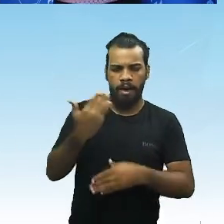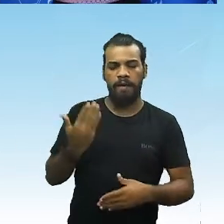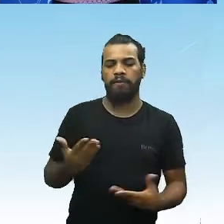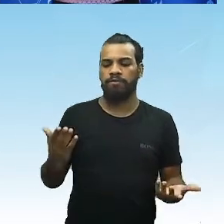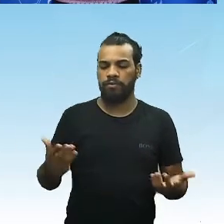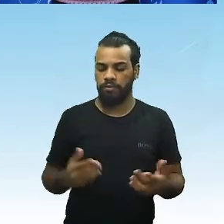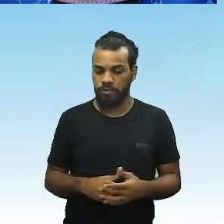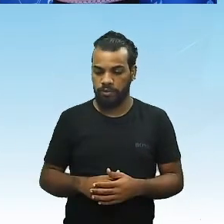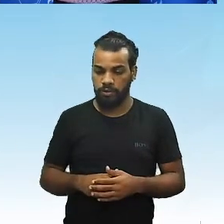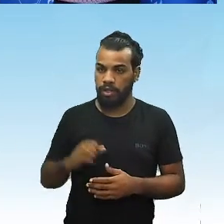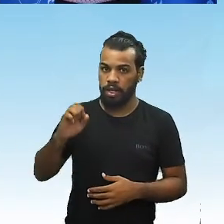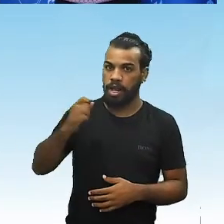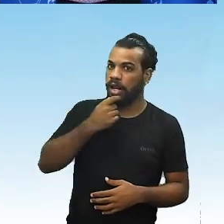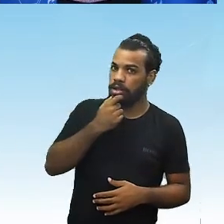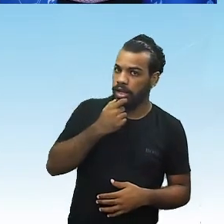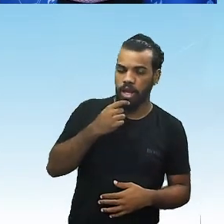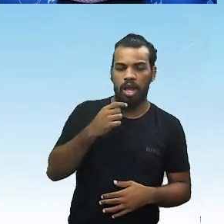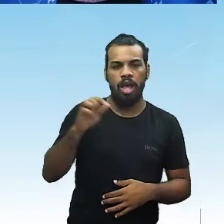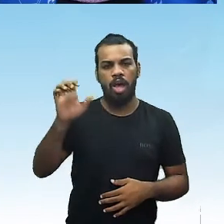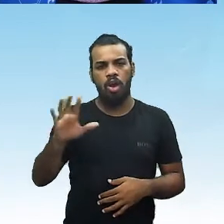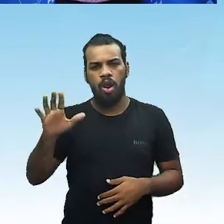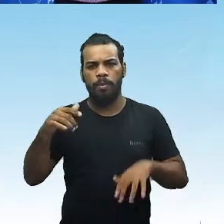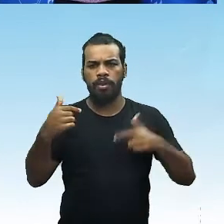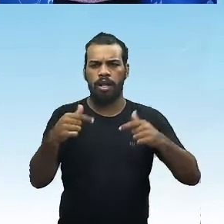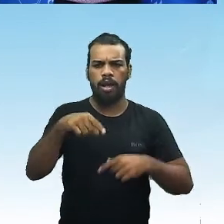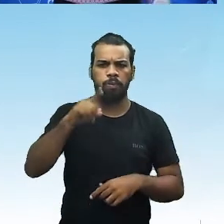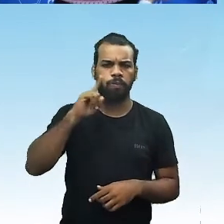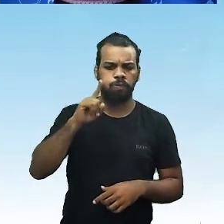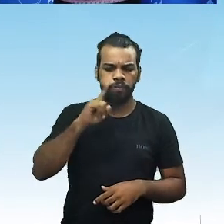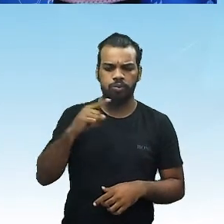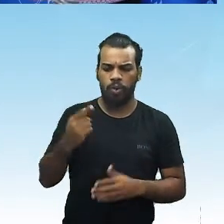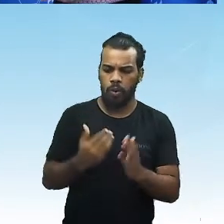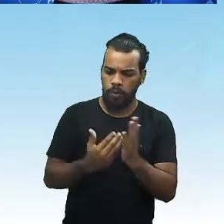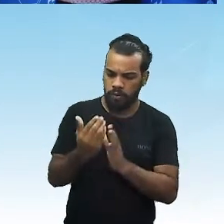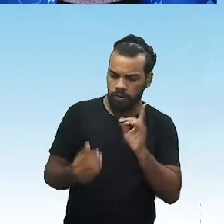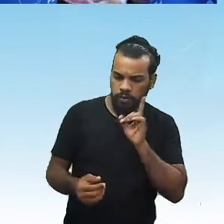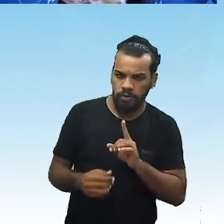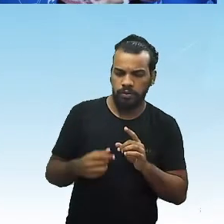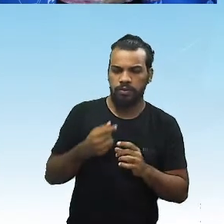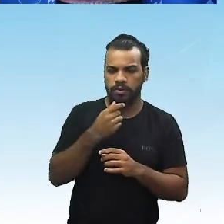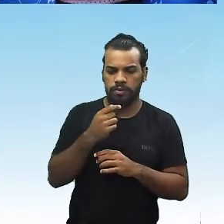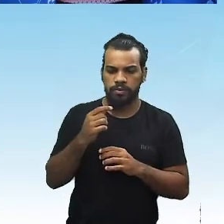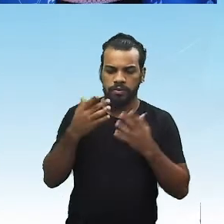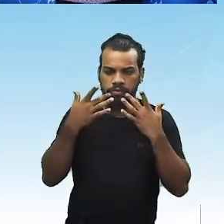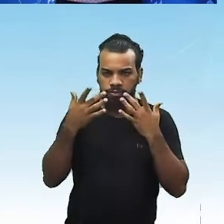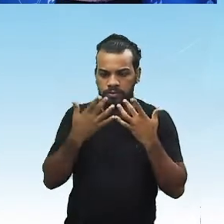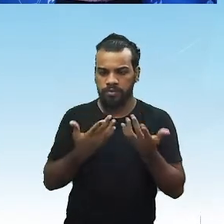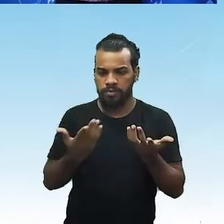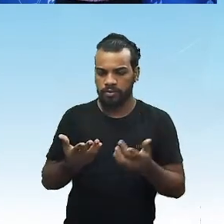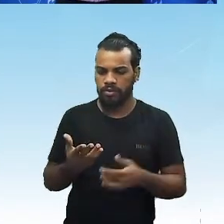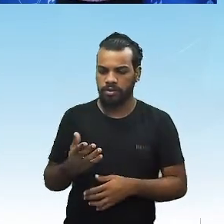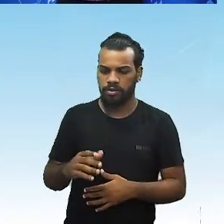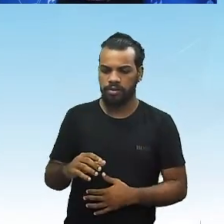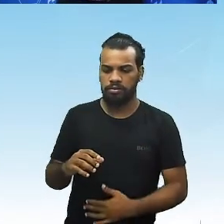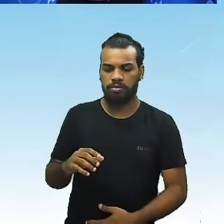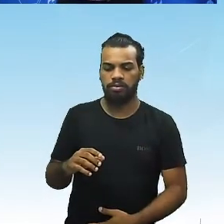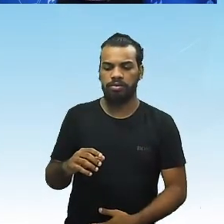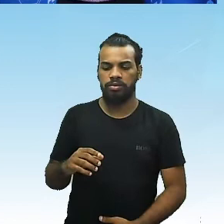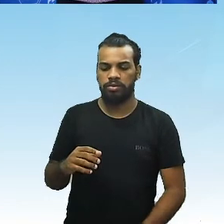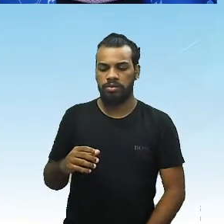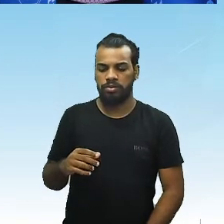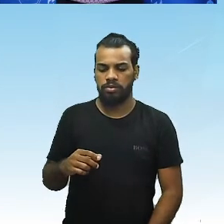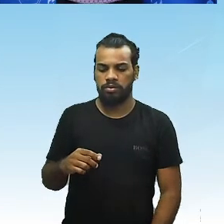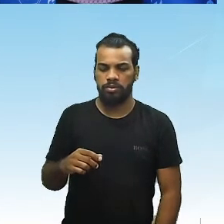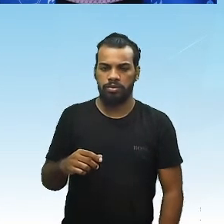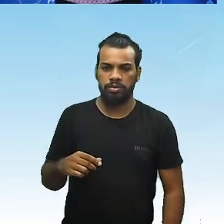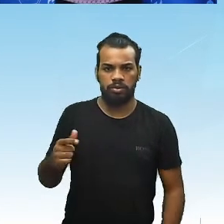Inglaterra e da Europa, né, trabalhar nos Estados Unidos. Né? Então, começou no teatro, também tivemos no cinema. Né? Então, Chaplin, por exemplo, que foi um grande nome